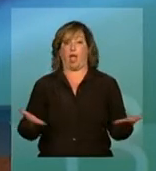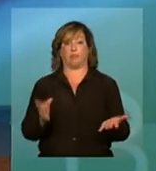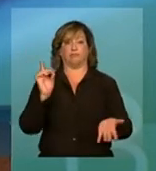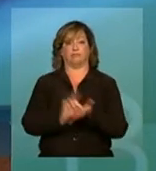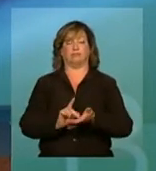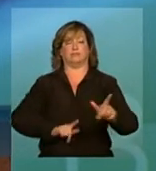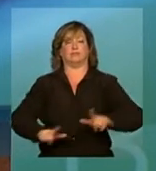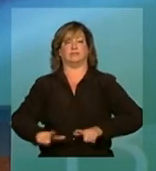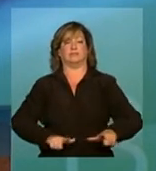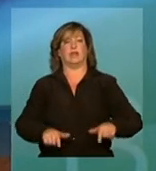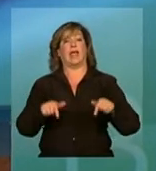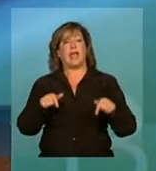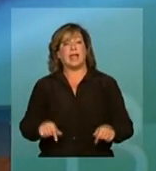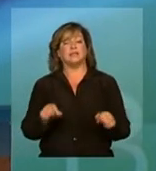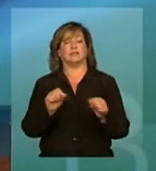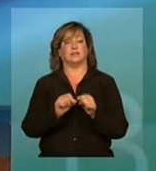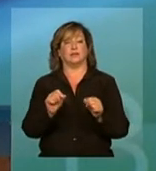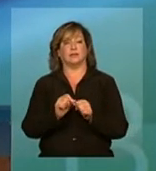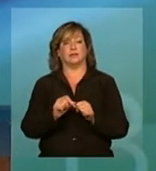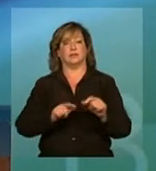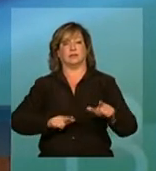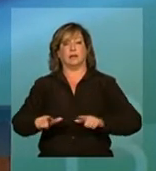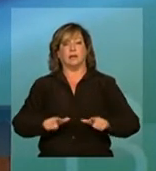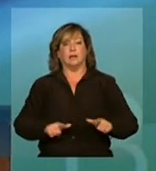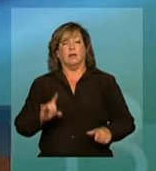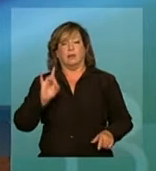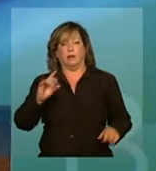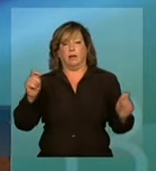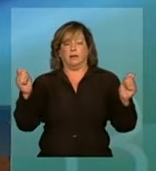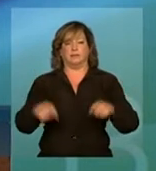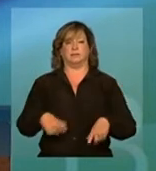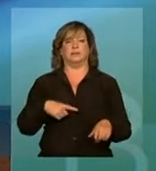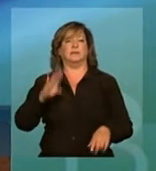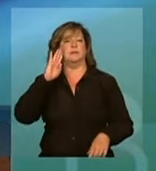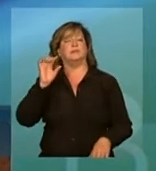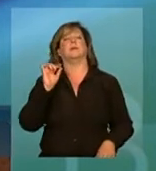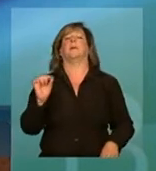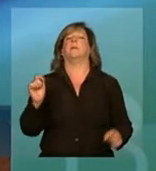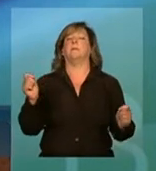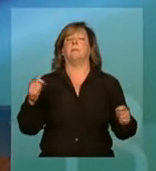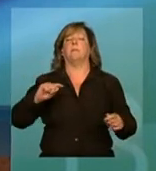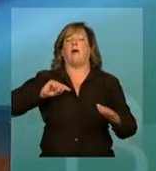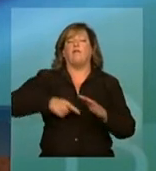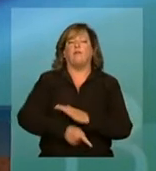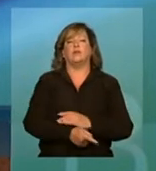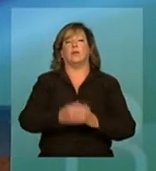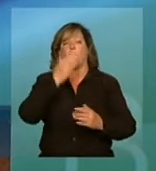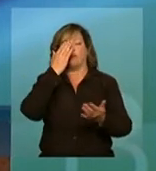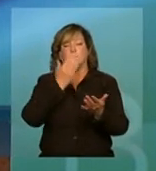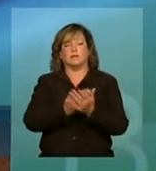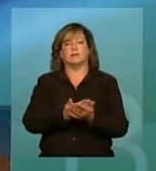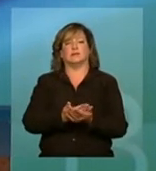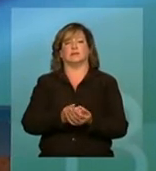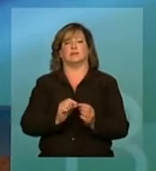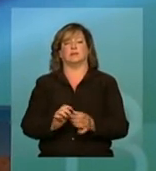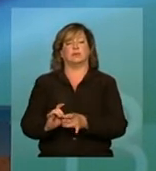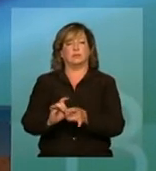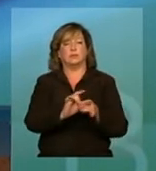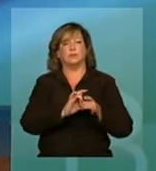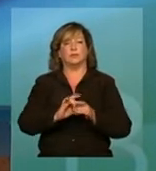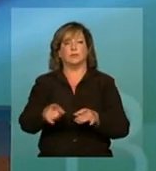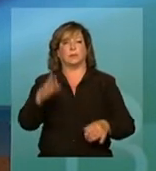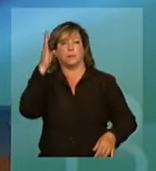construção só é possível devido à profunda confiança compartilhada no potencial do Brasil e de seu